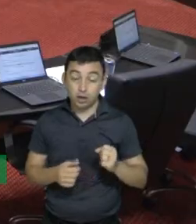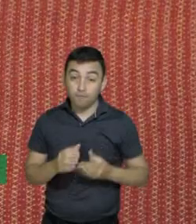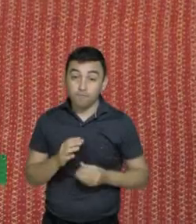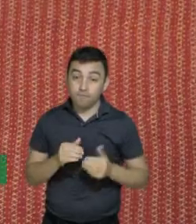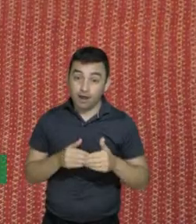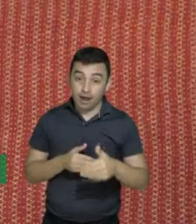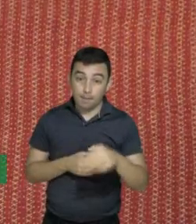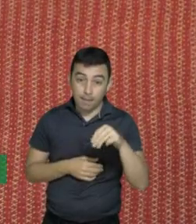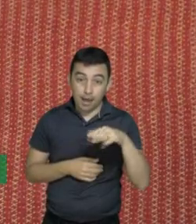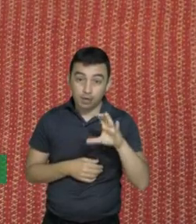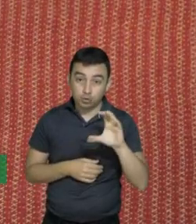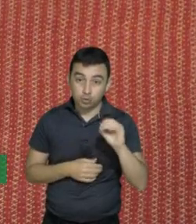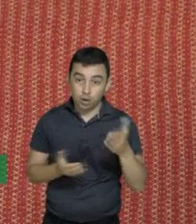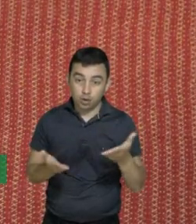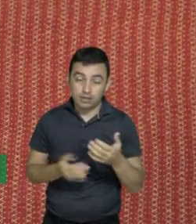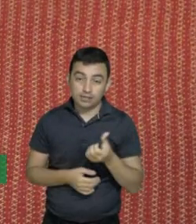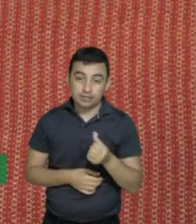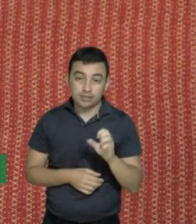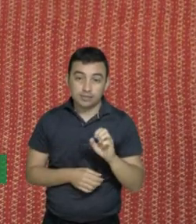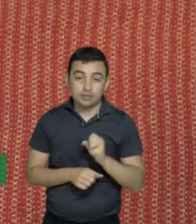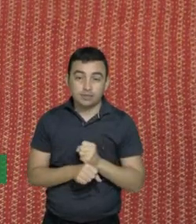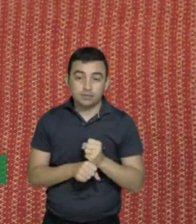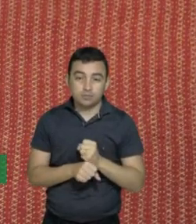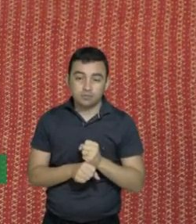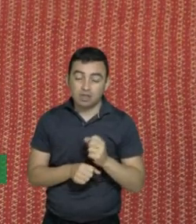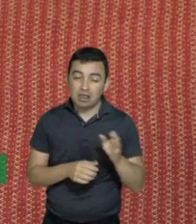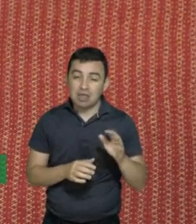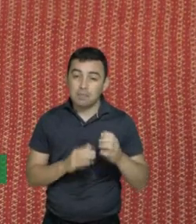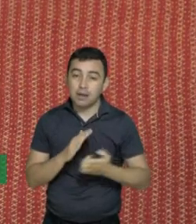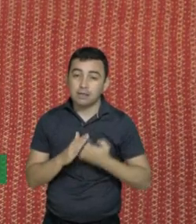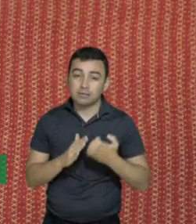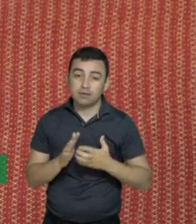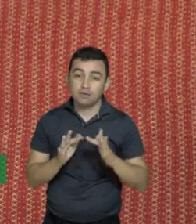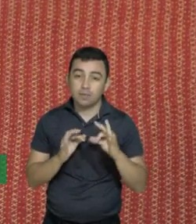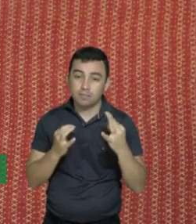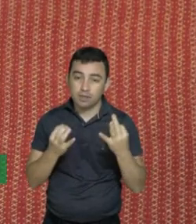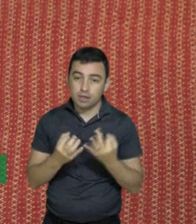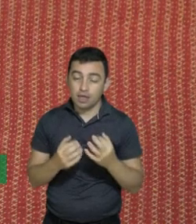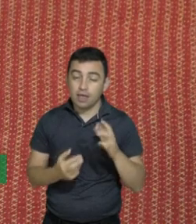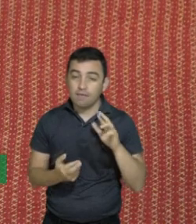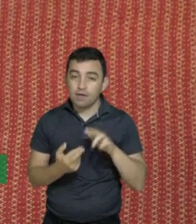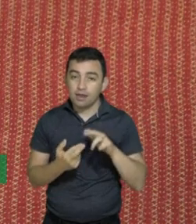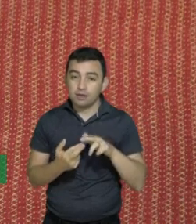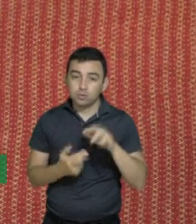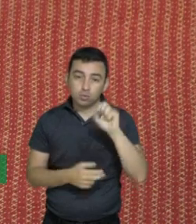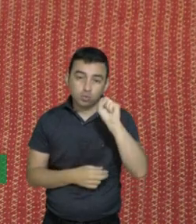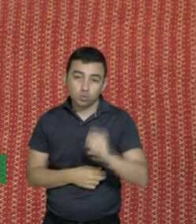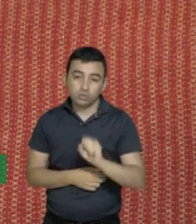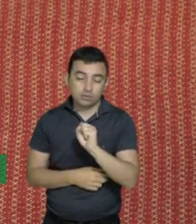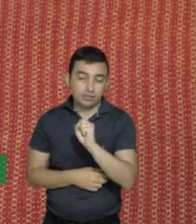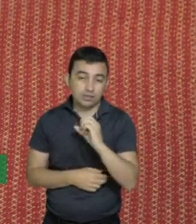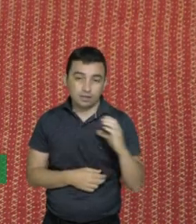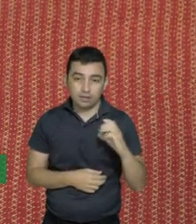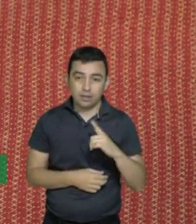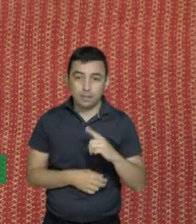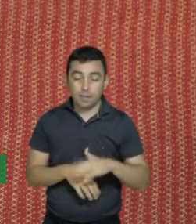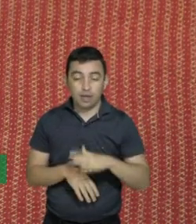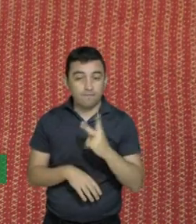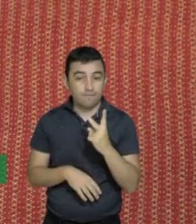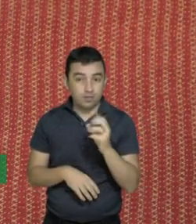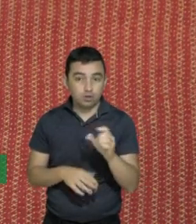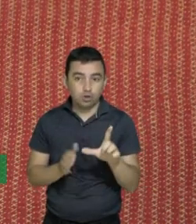fundação atualmente a empresa familiar quer referência no sul de Santa Catarina conta com mais de 20 lojas